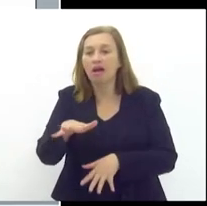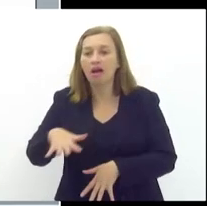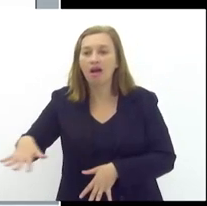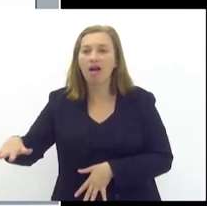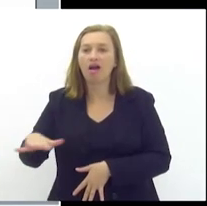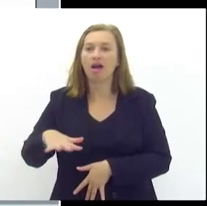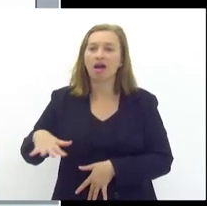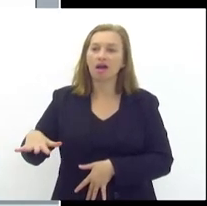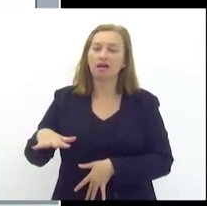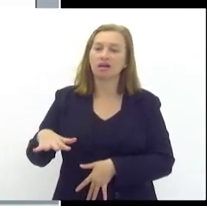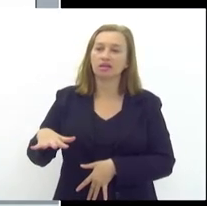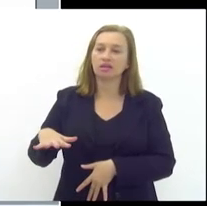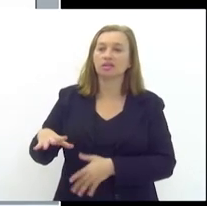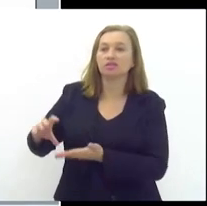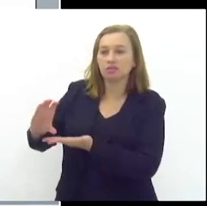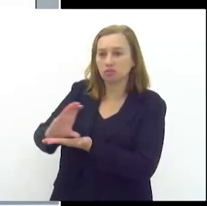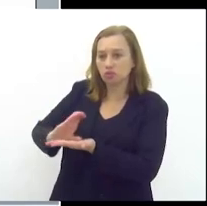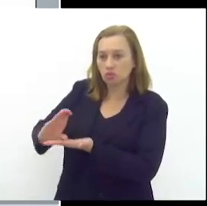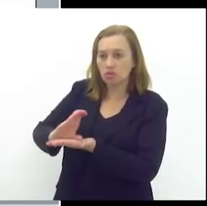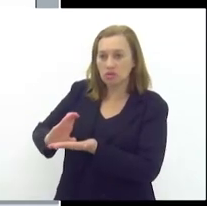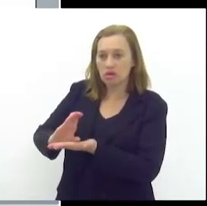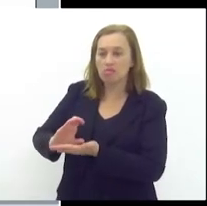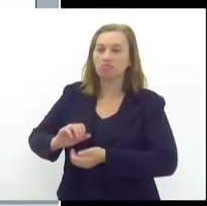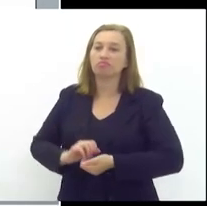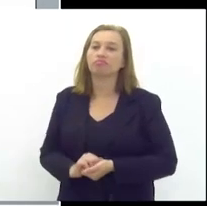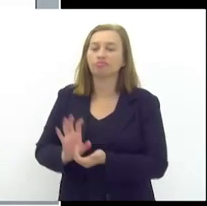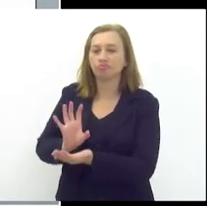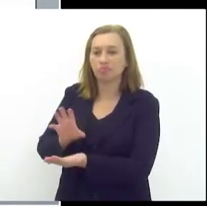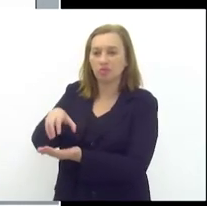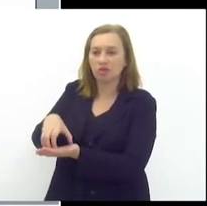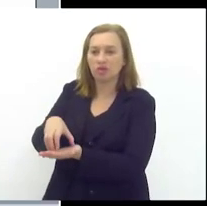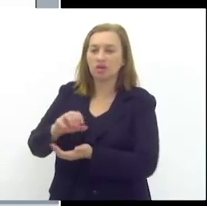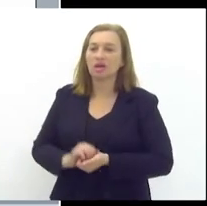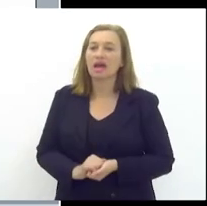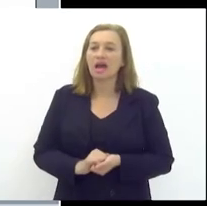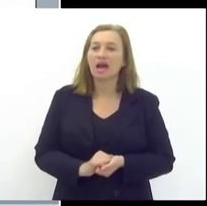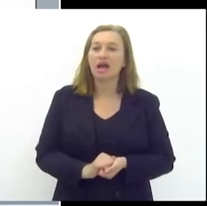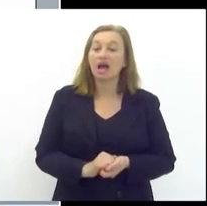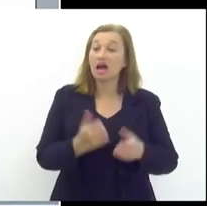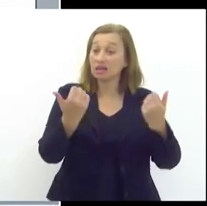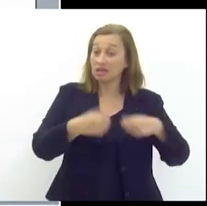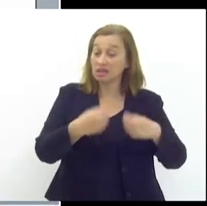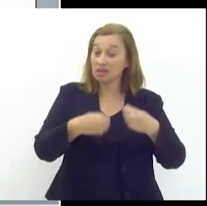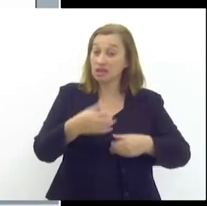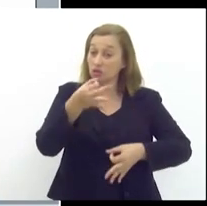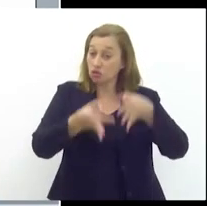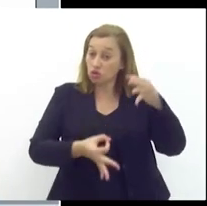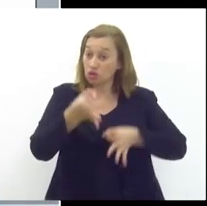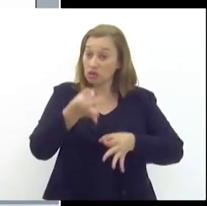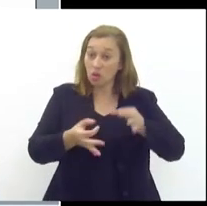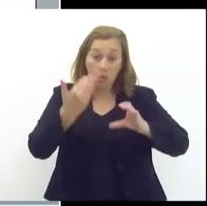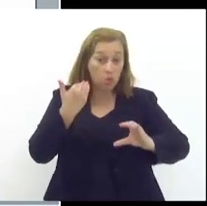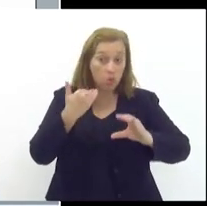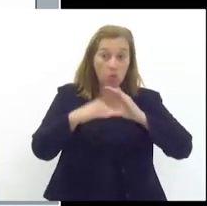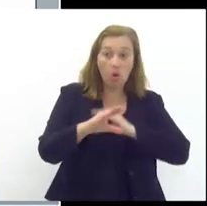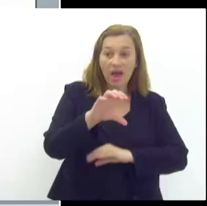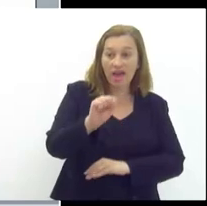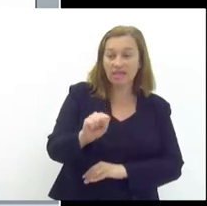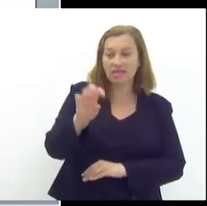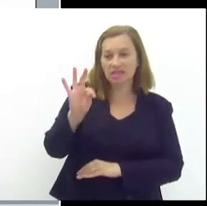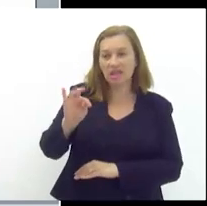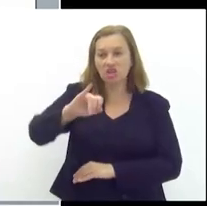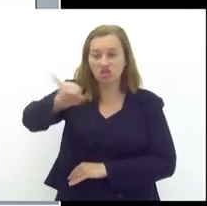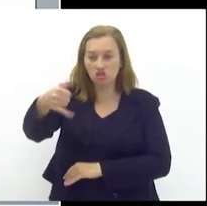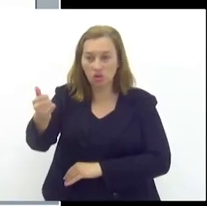federativos e os conselhos então levou a demanda judicial para o STJ federalizou